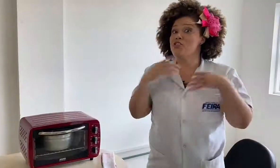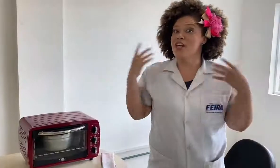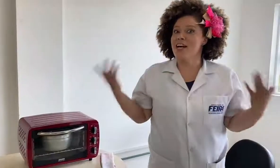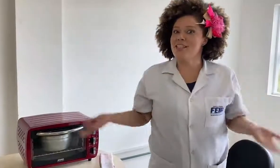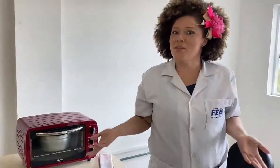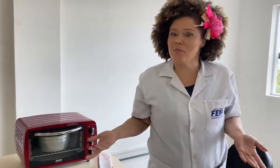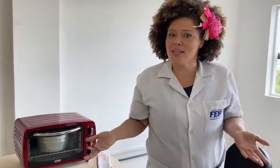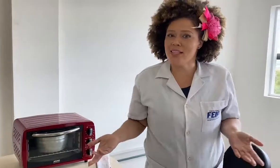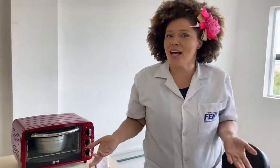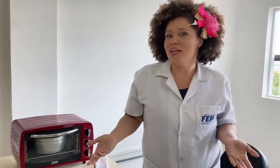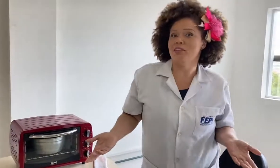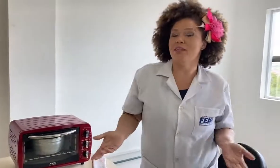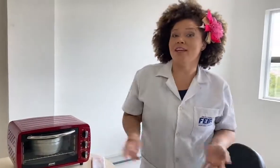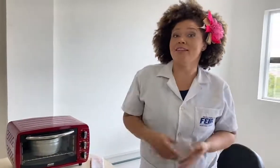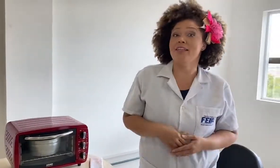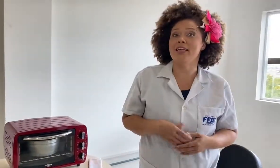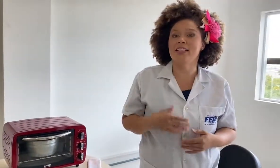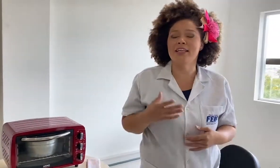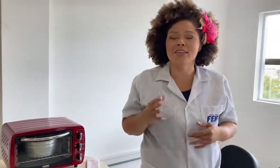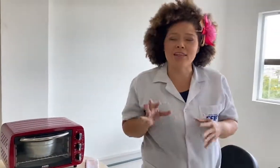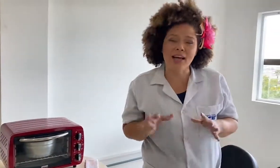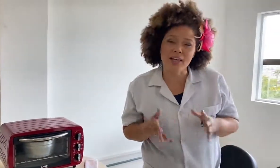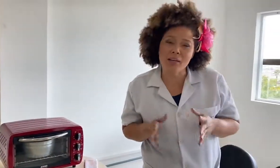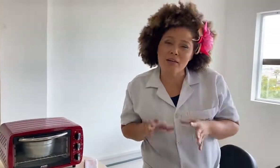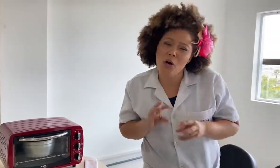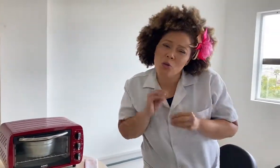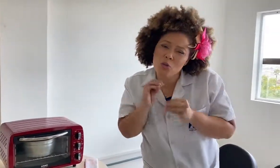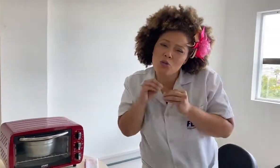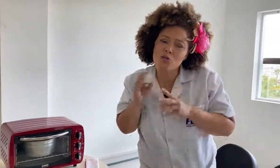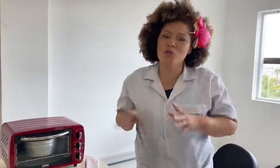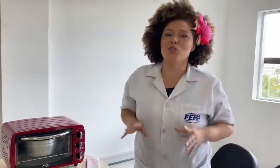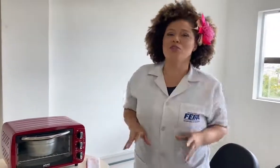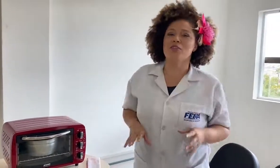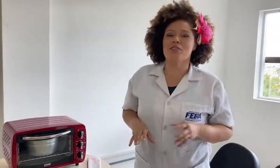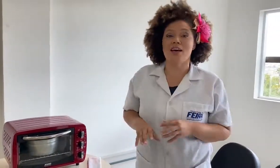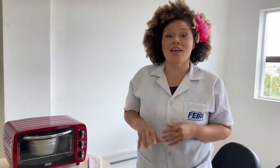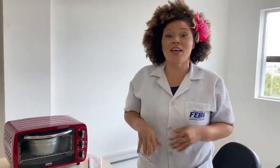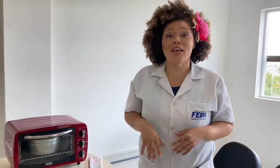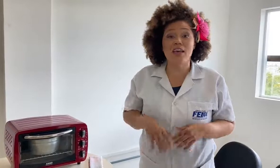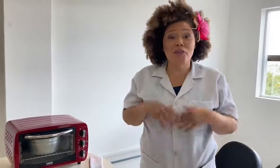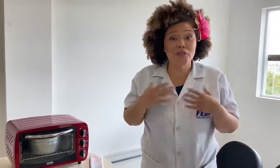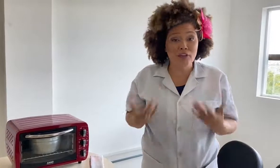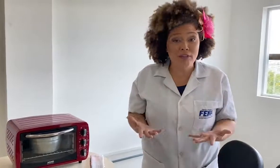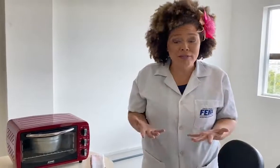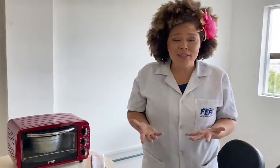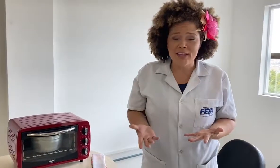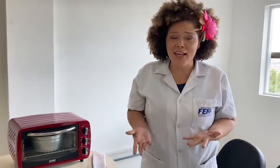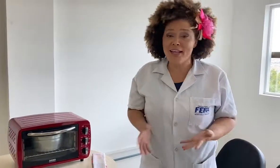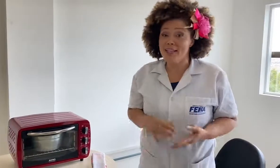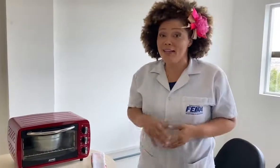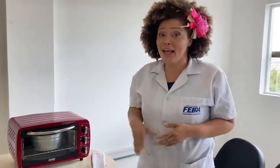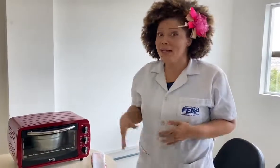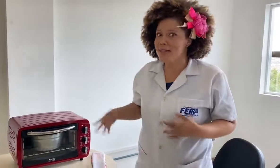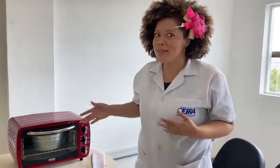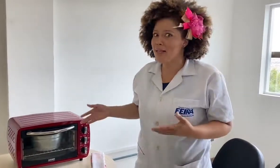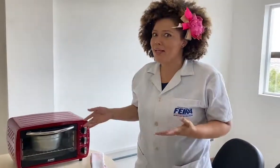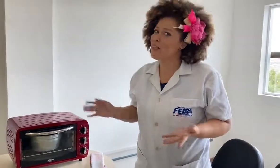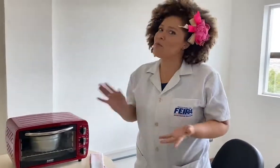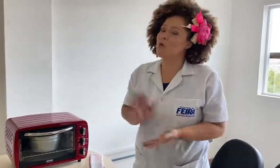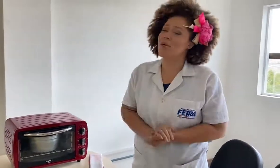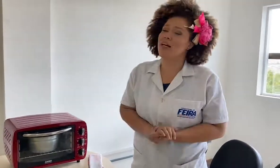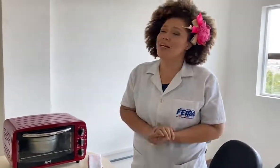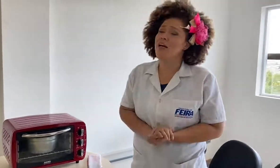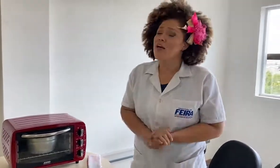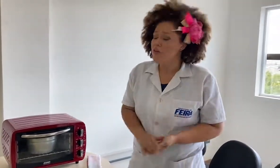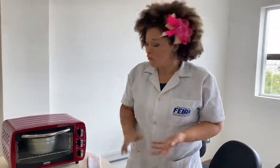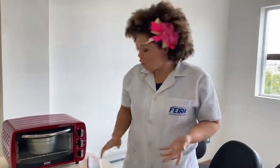E já se passaram, né, 30 e alguns minutinhos aí. Enfim, né, essa delícia aqui da